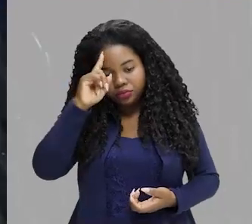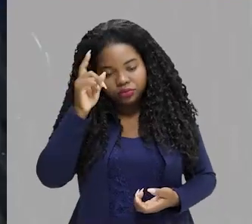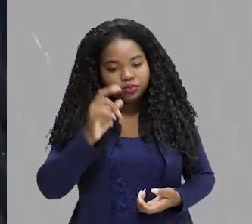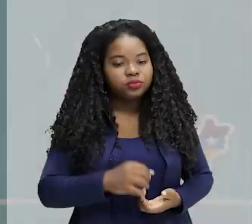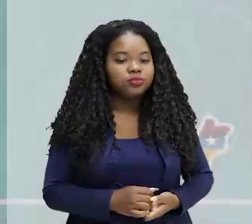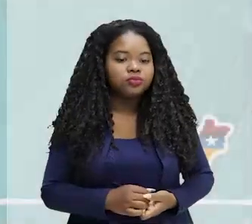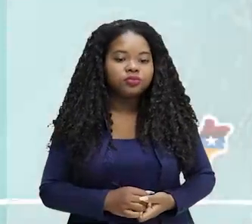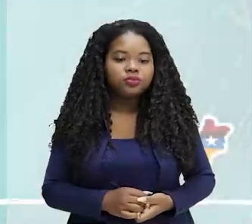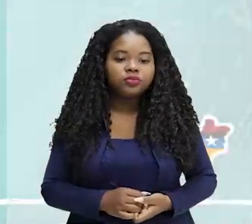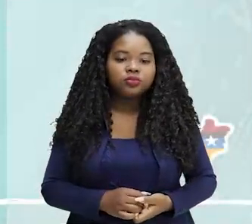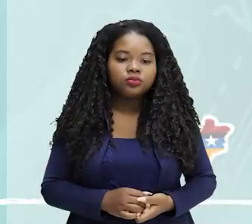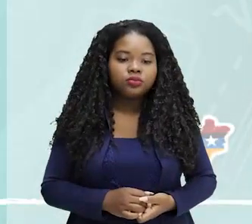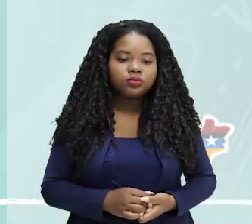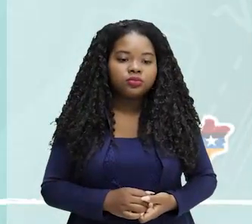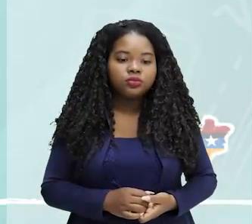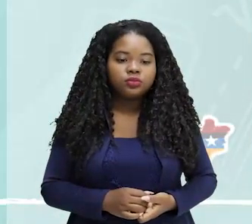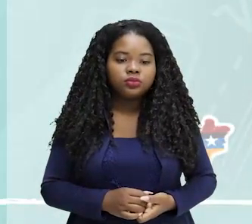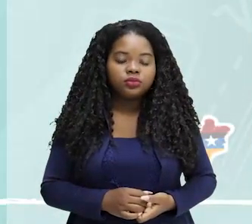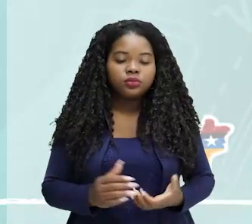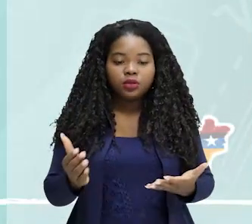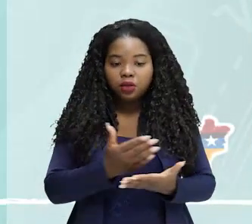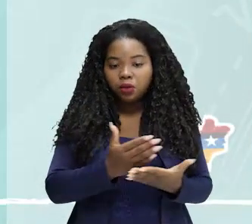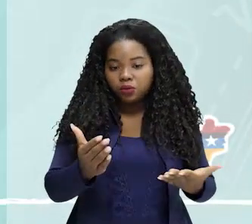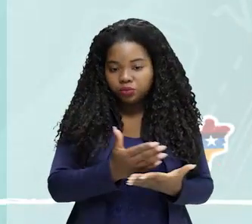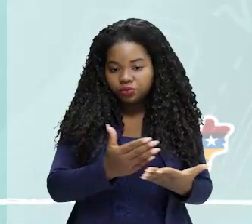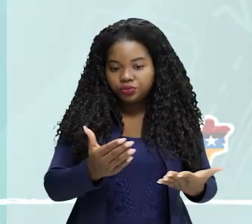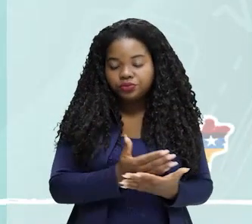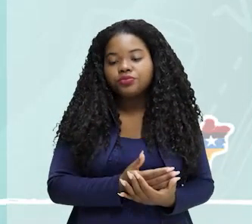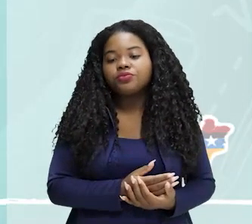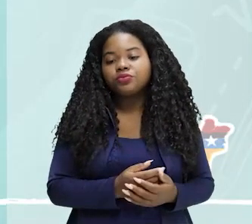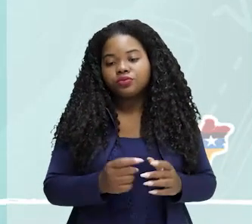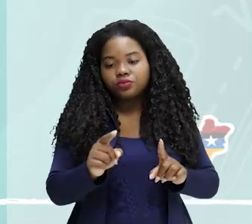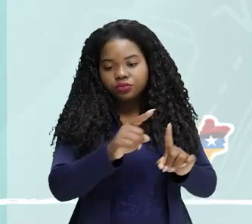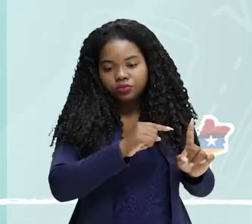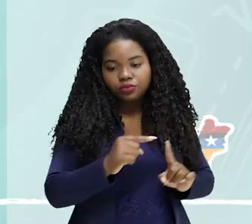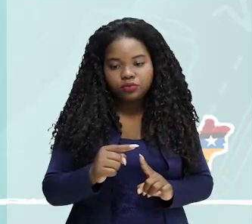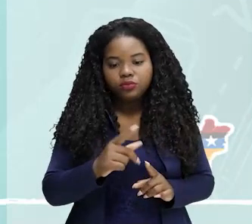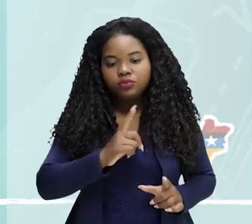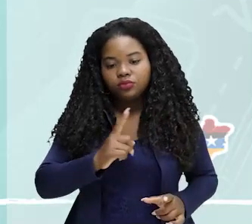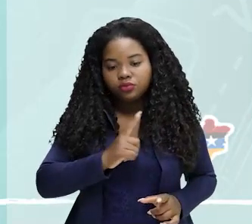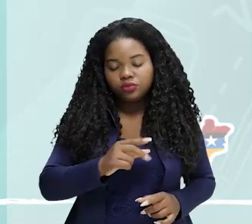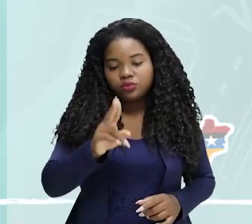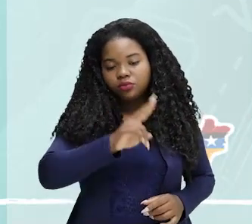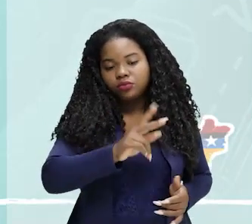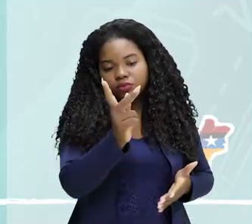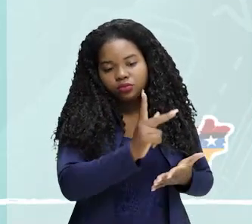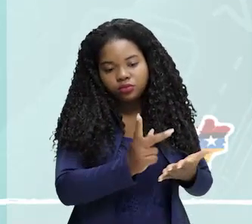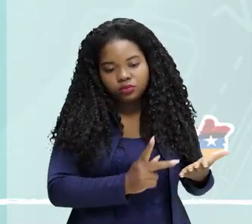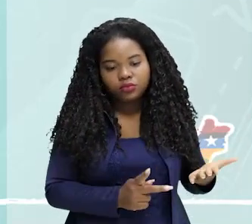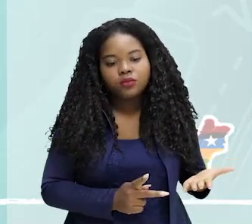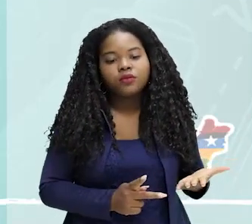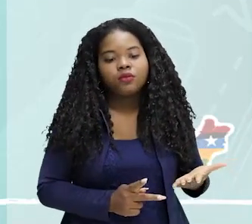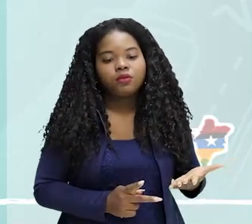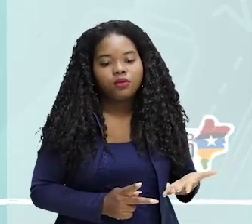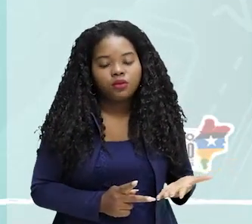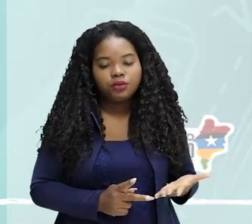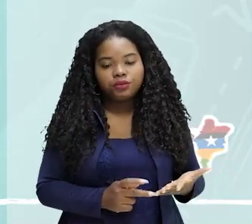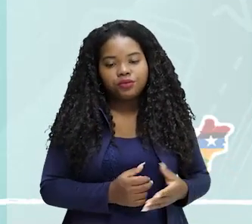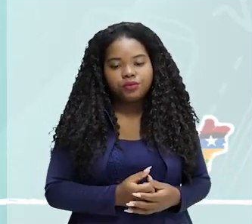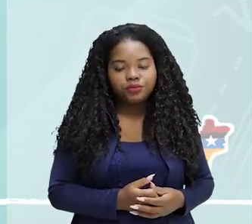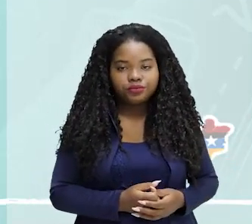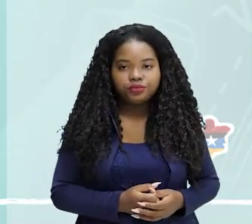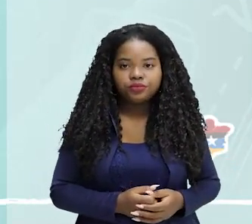exemplo. Para destacar algumas das figuras de linguagem mais utilizadas nos textos de poesia ou mesmo nos